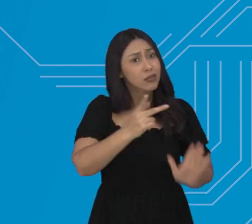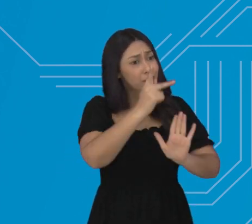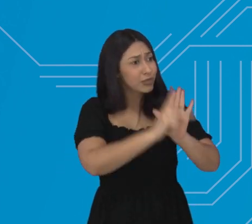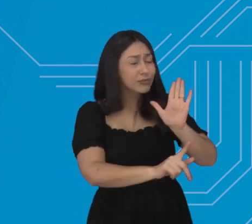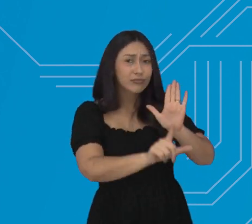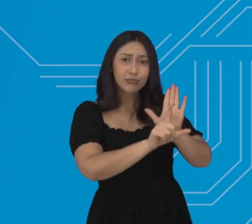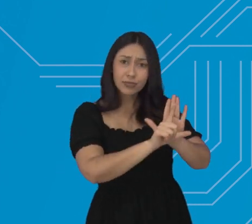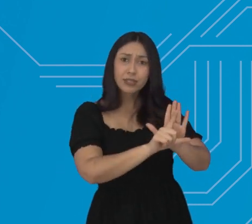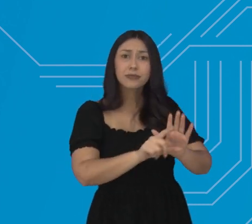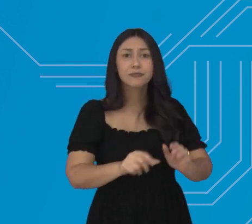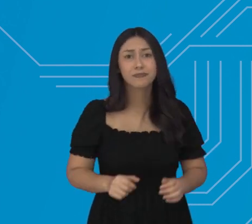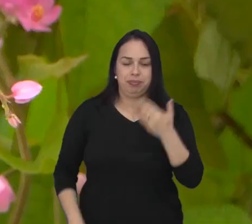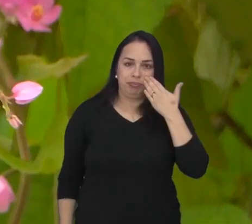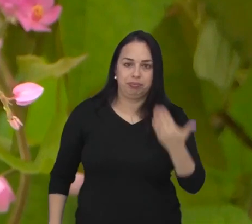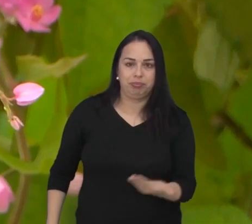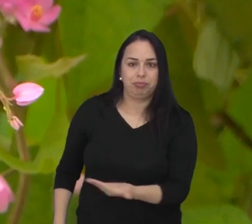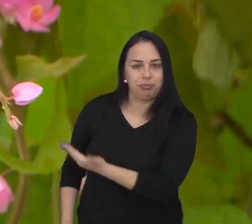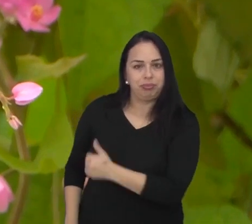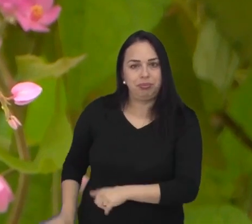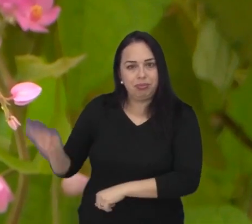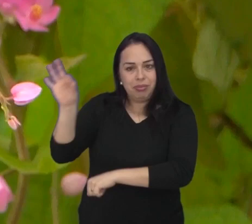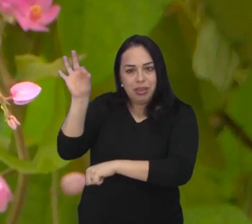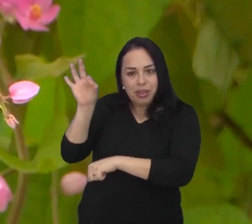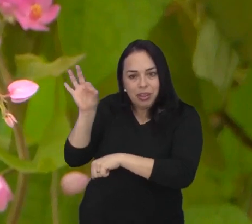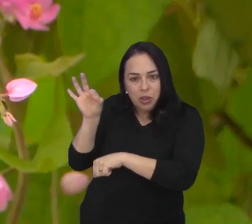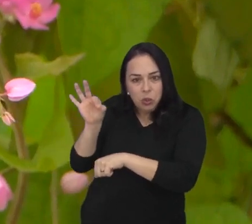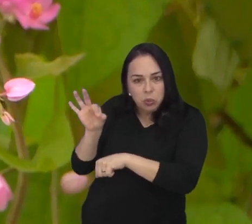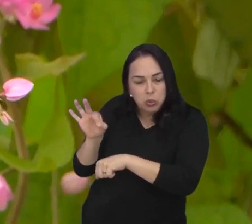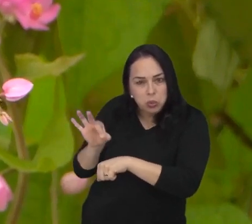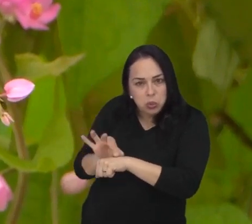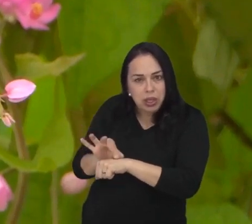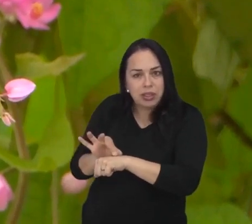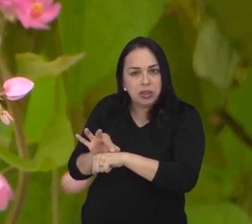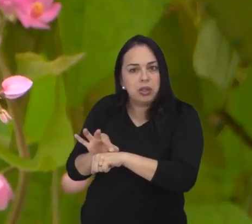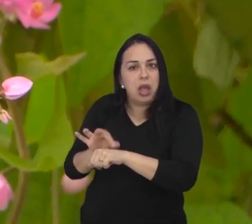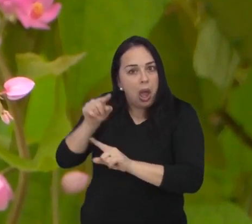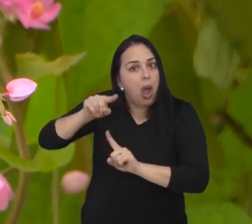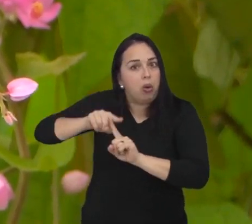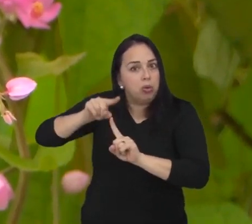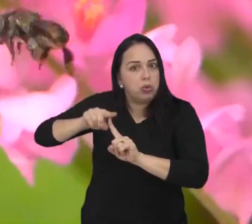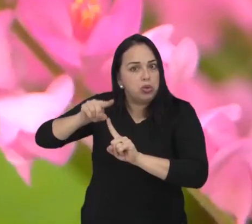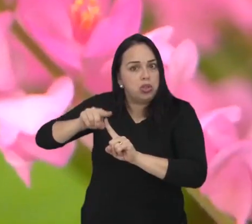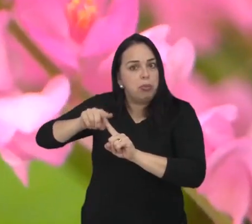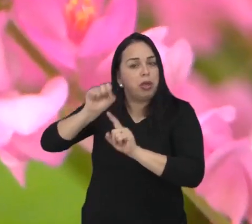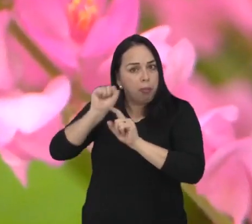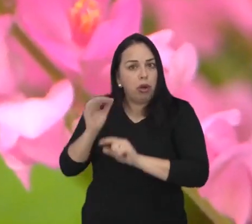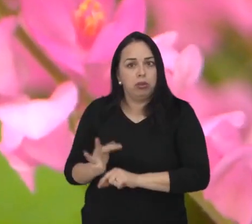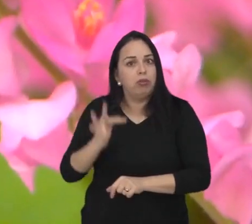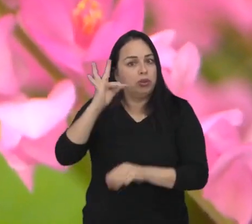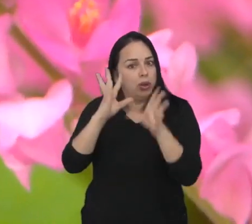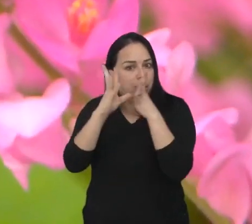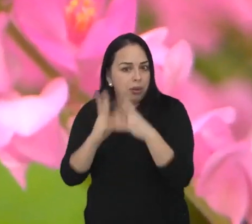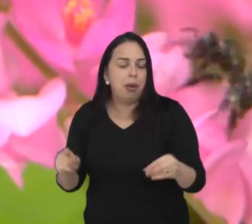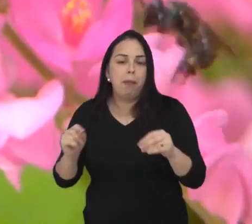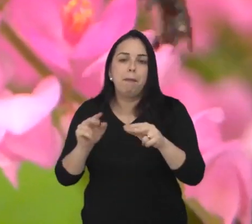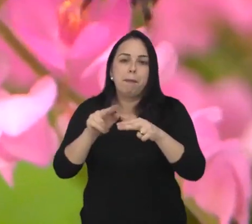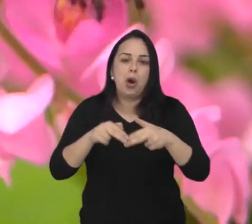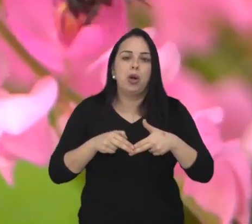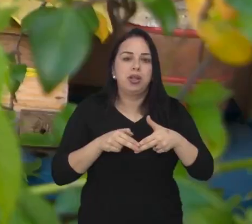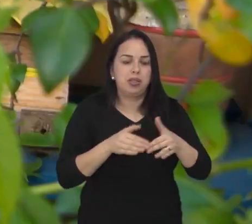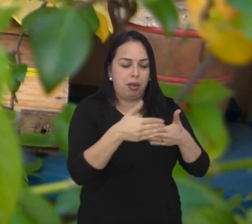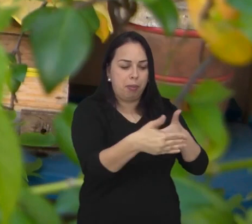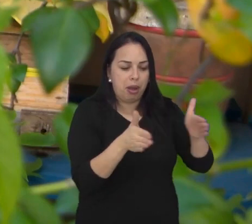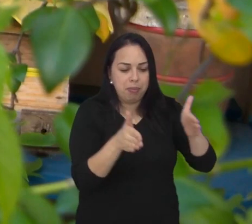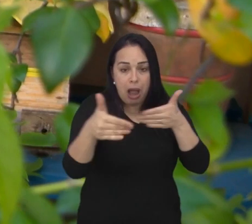mesmo com um projeto de lei na área. Essa é a uruçu amarela, também conhecida como bugia, uma espécie sob ameaça de